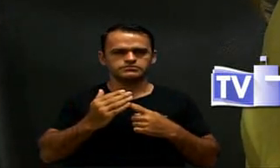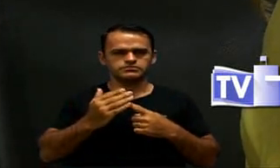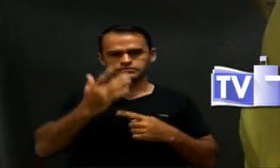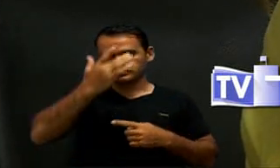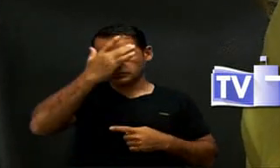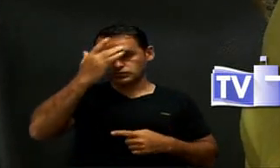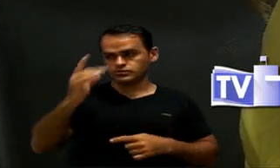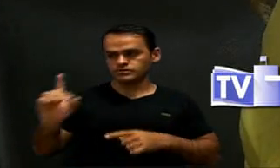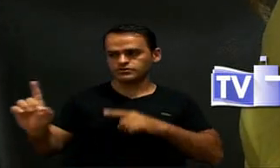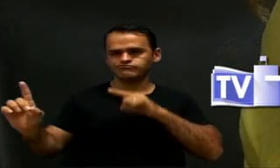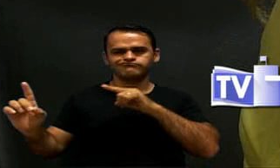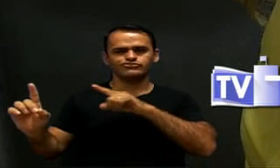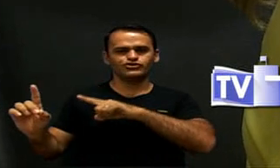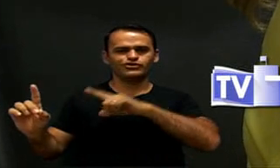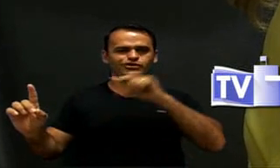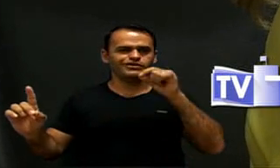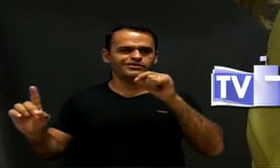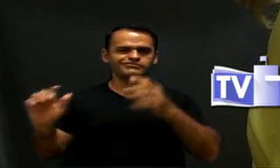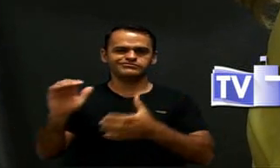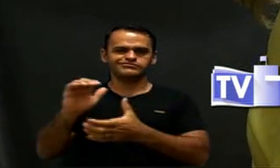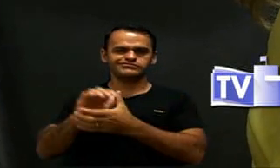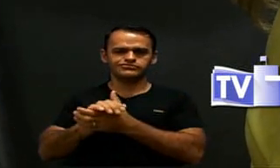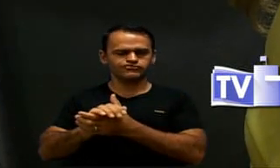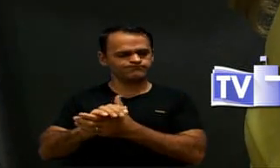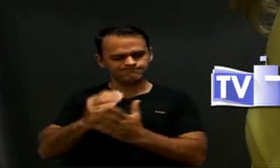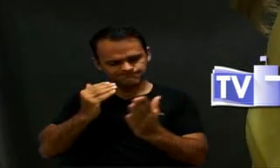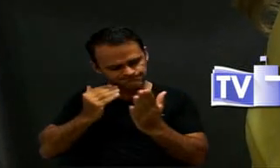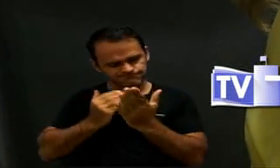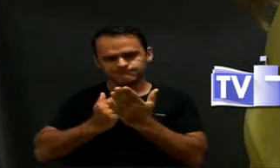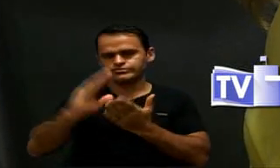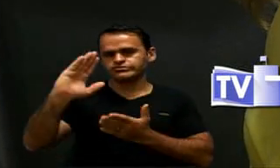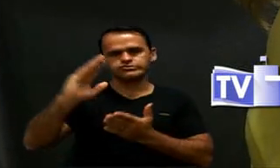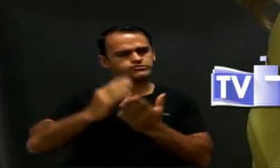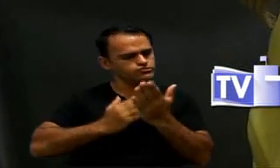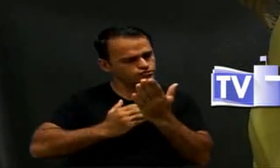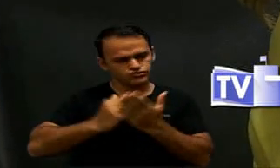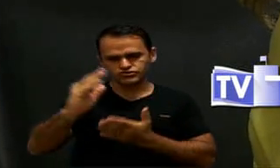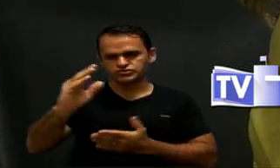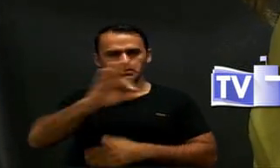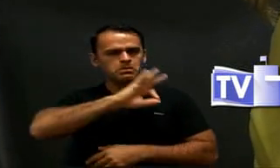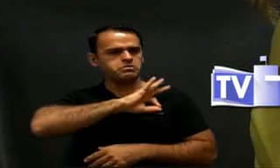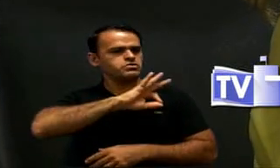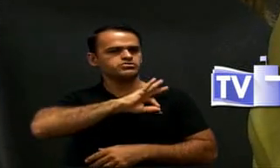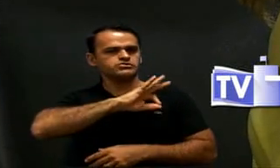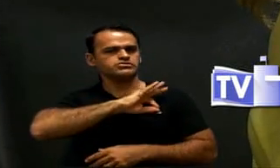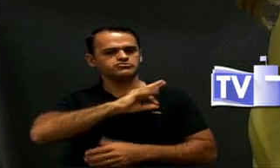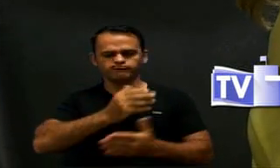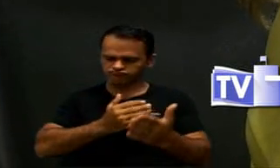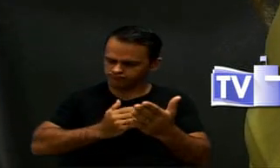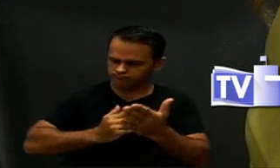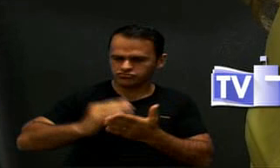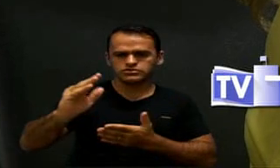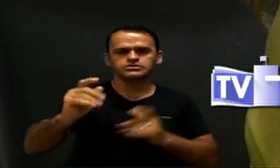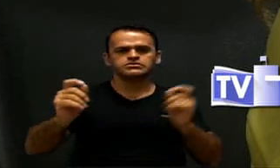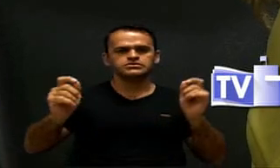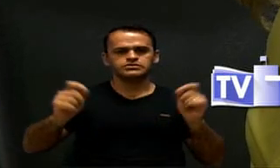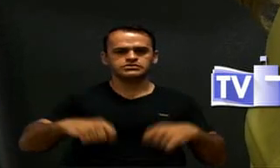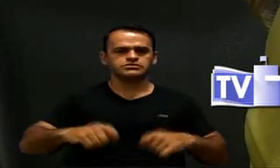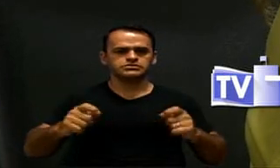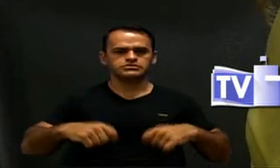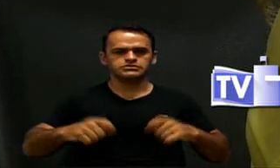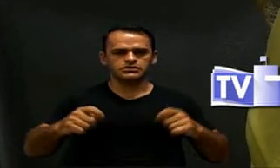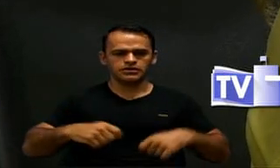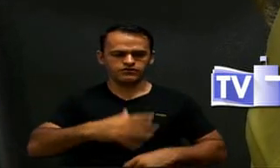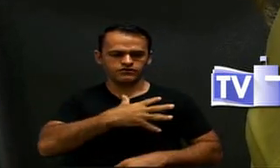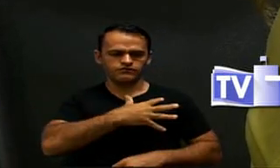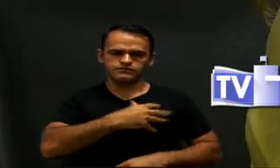ela escolheu seja tirada da casa, através das medidas protetivas de urgência, para que ela possa voltar com